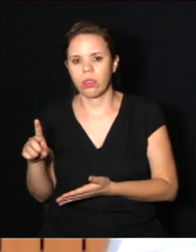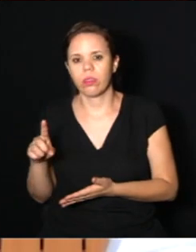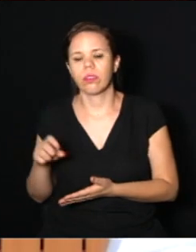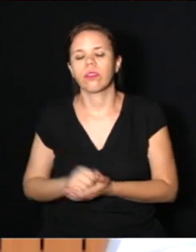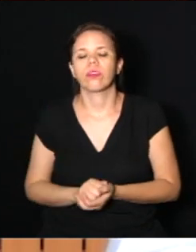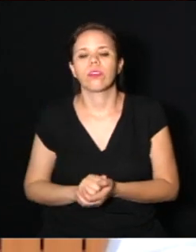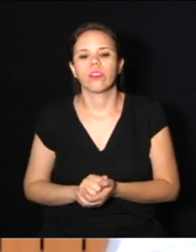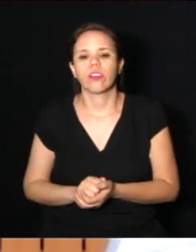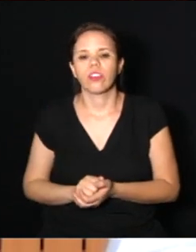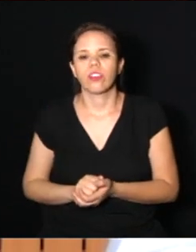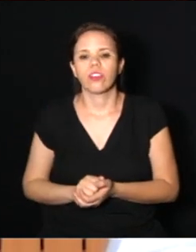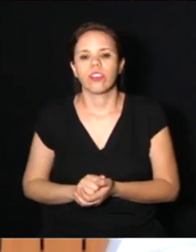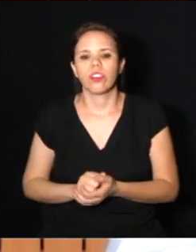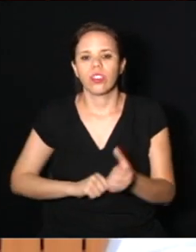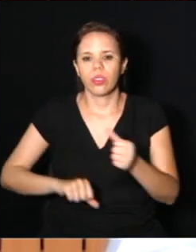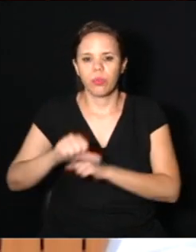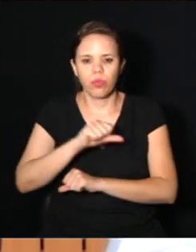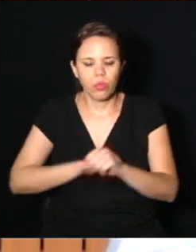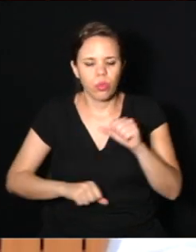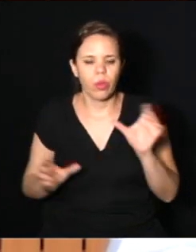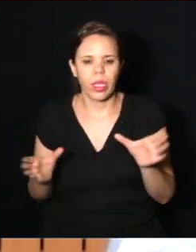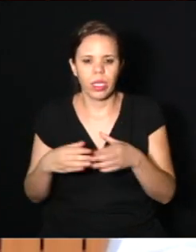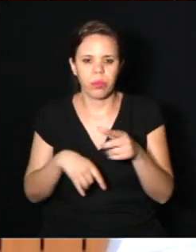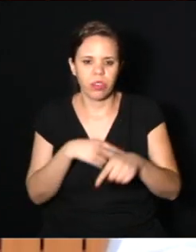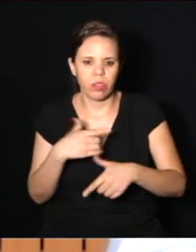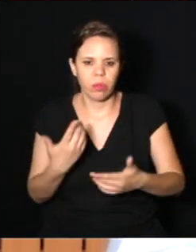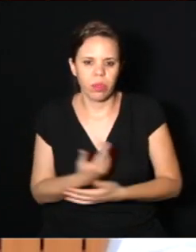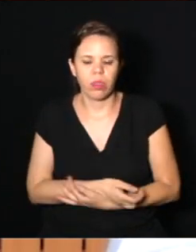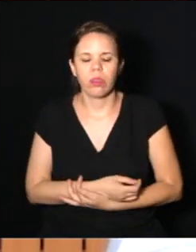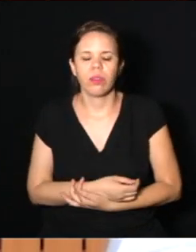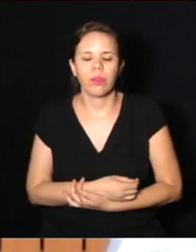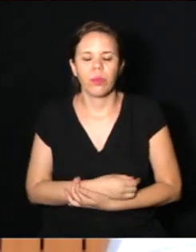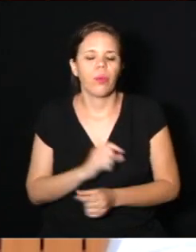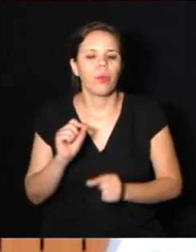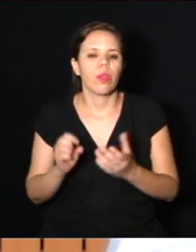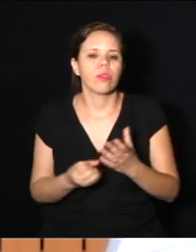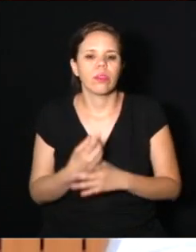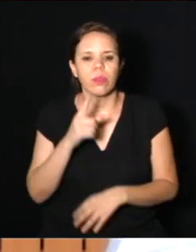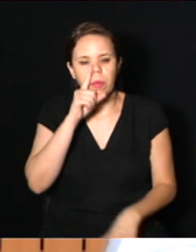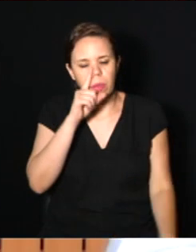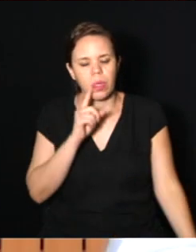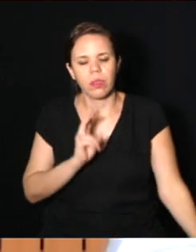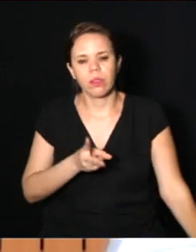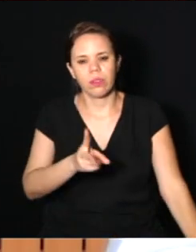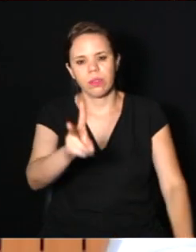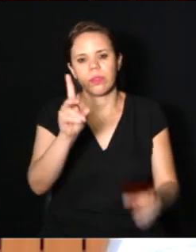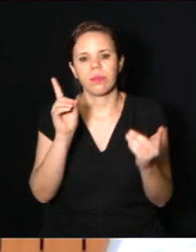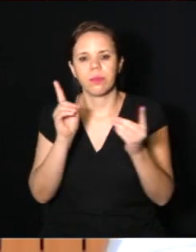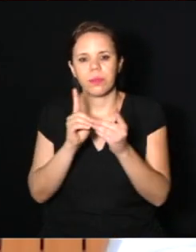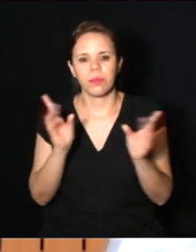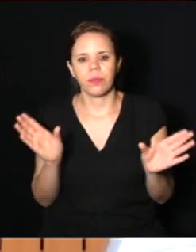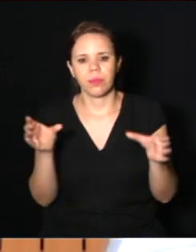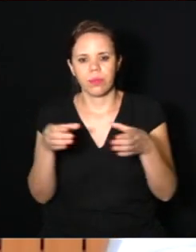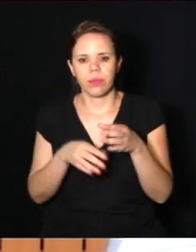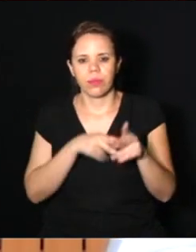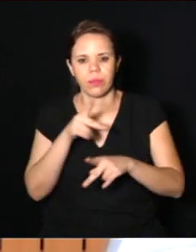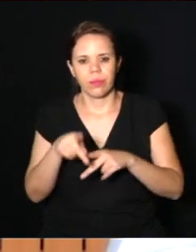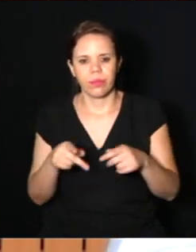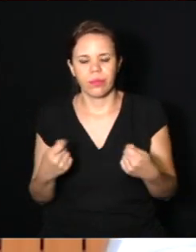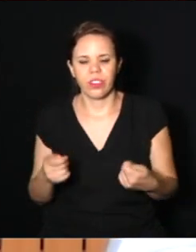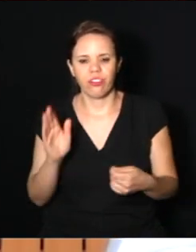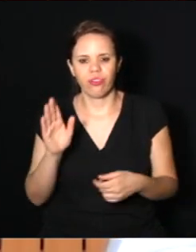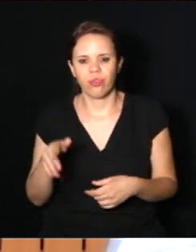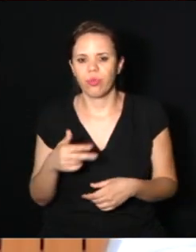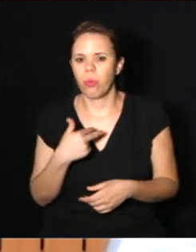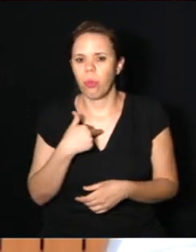desestruturação da sua equipe, o que colocou em risco a continuidade do atendimento num grupo de pacientes que